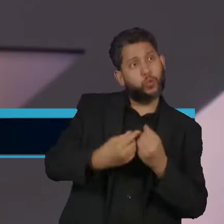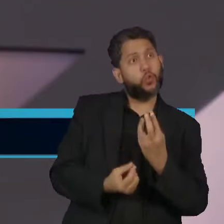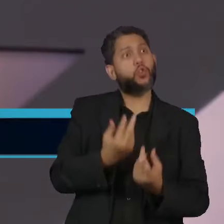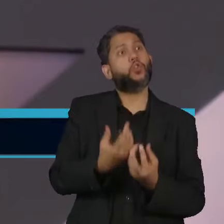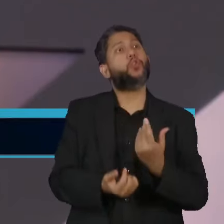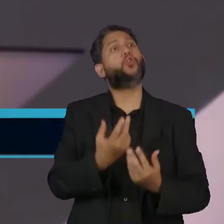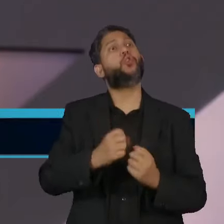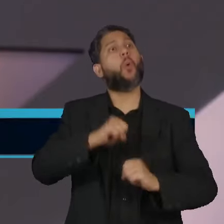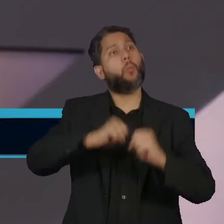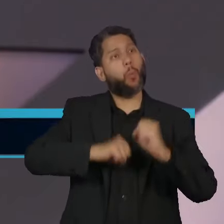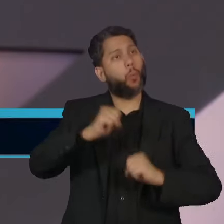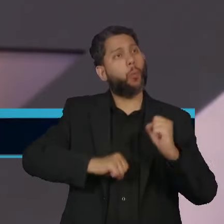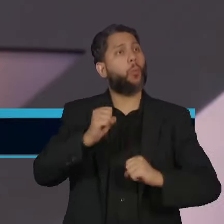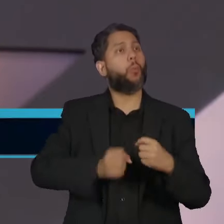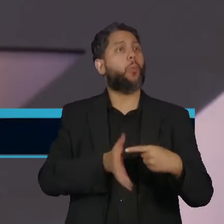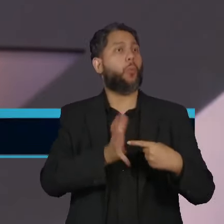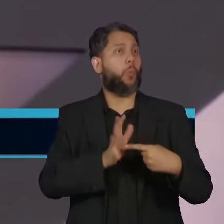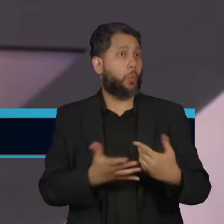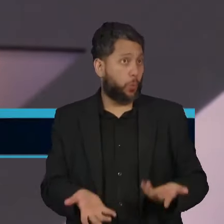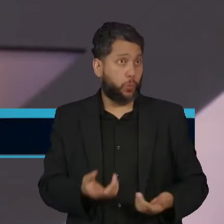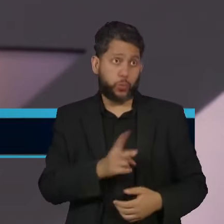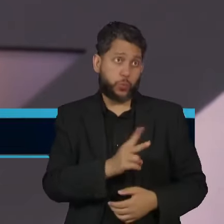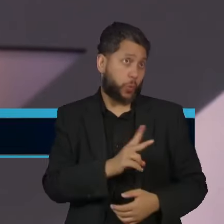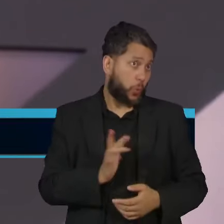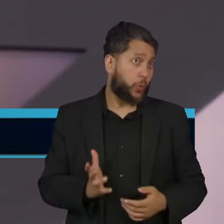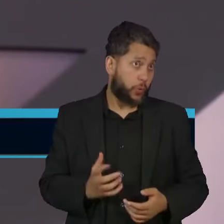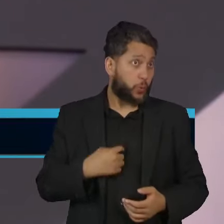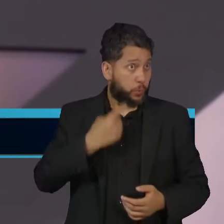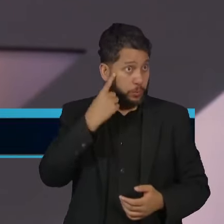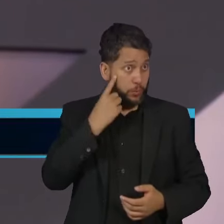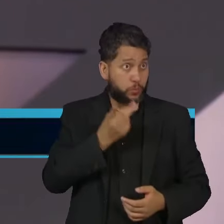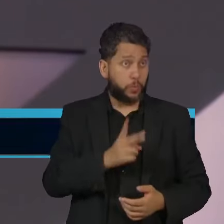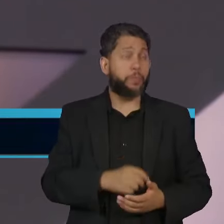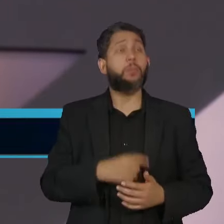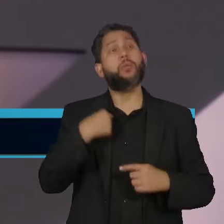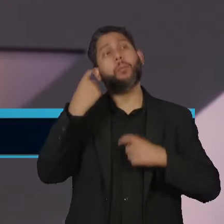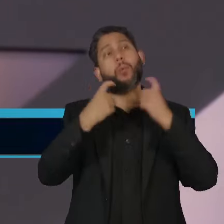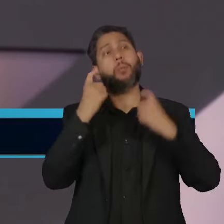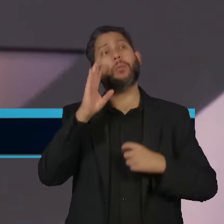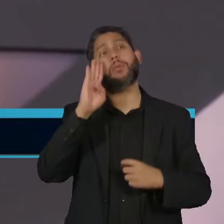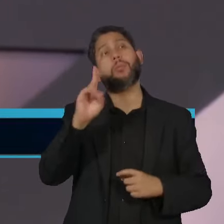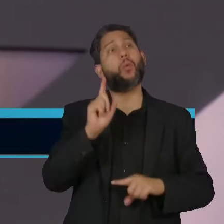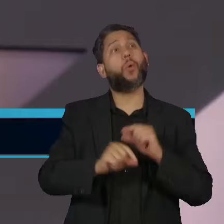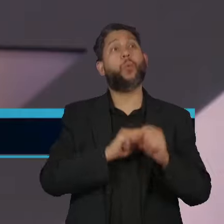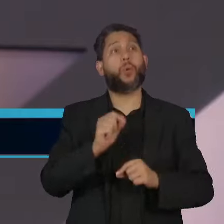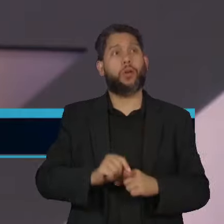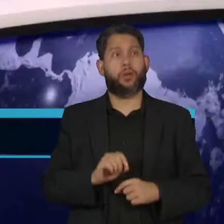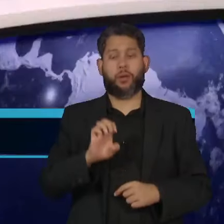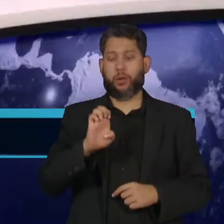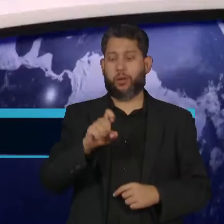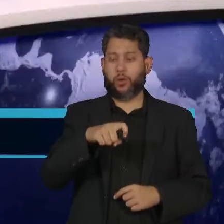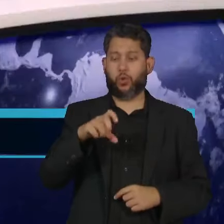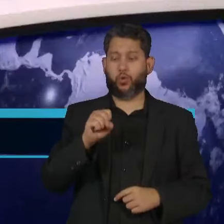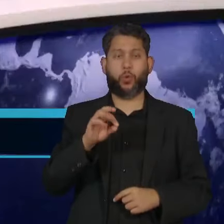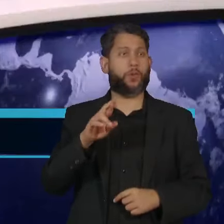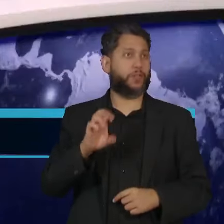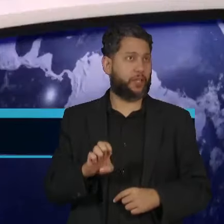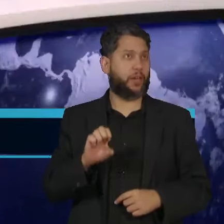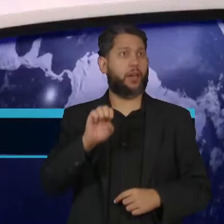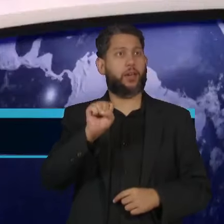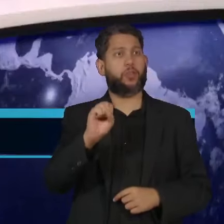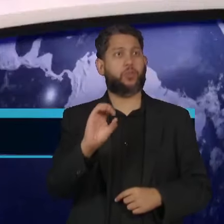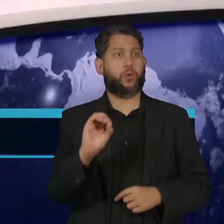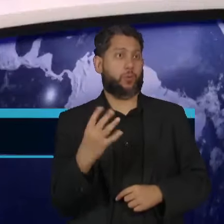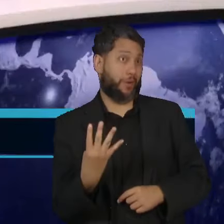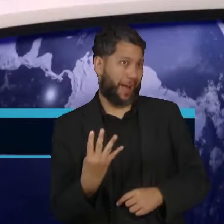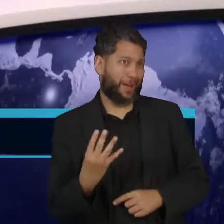combustível, no caso de biodiesel e diesel, né? A questão que me preocupa também, na verdade, é a presença de enxofre em combustível, que isso também